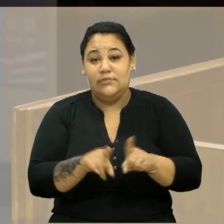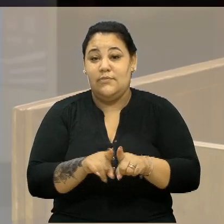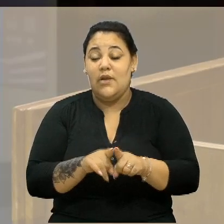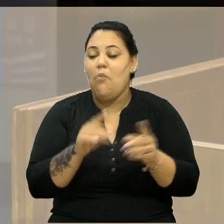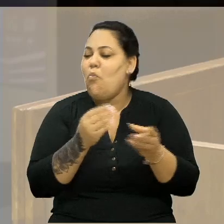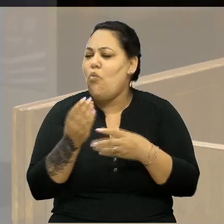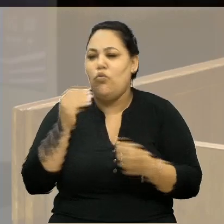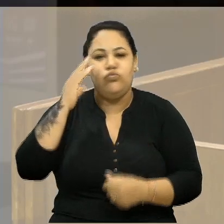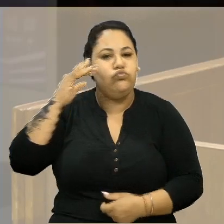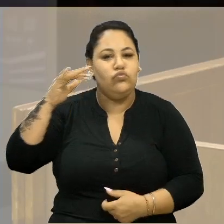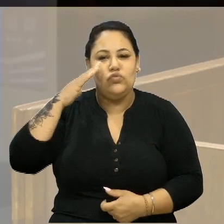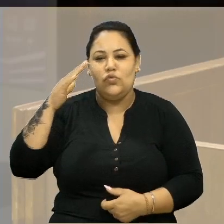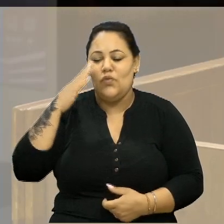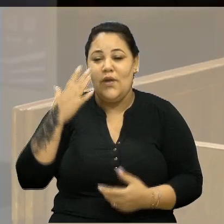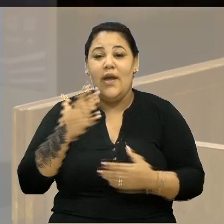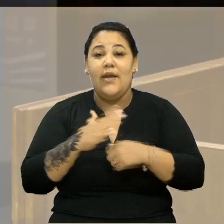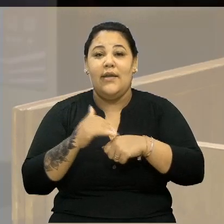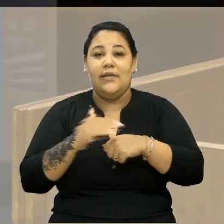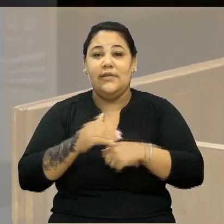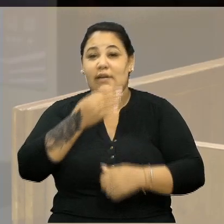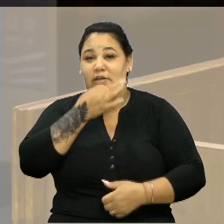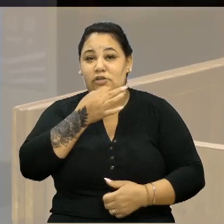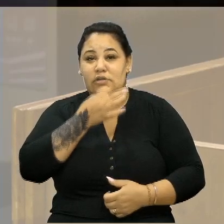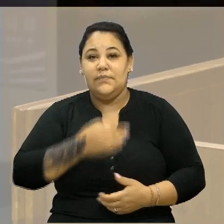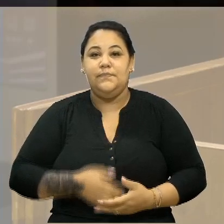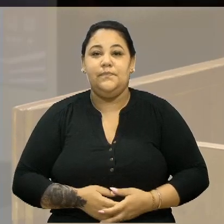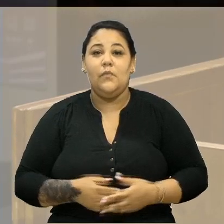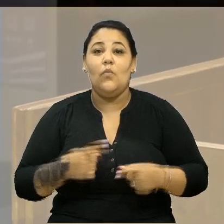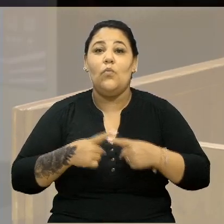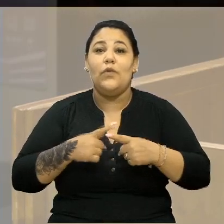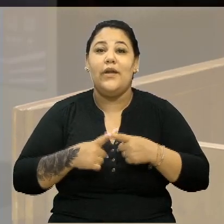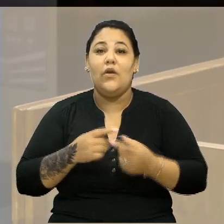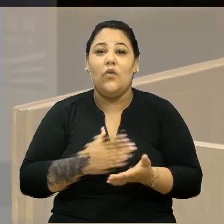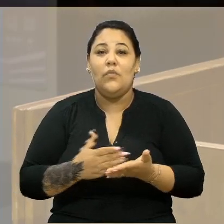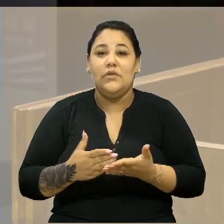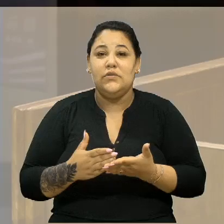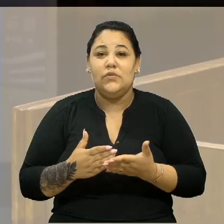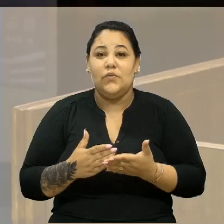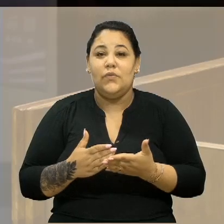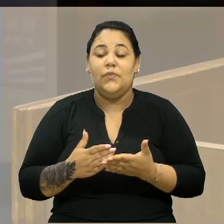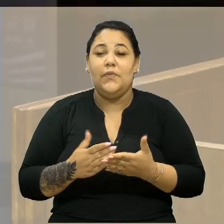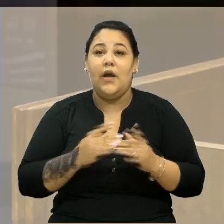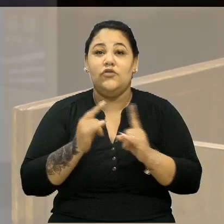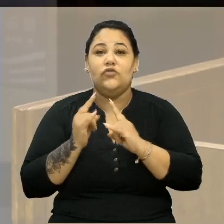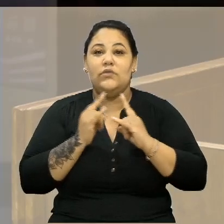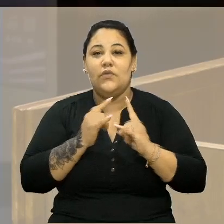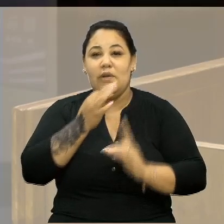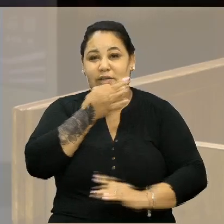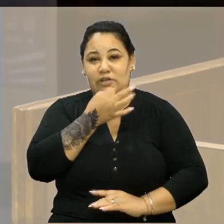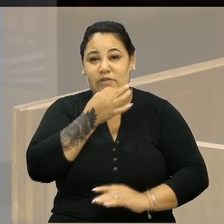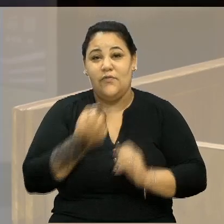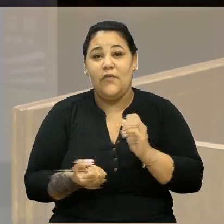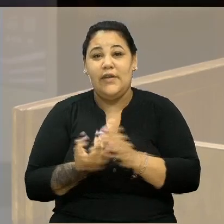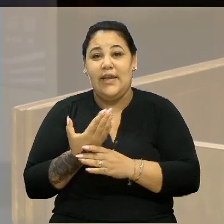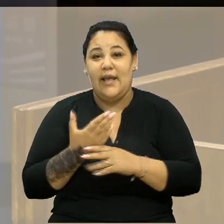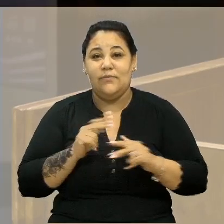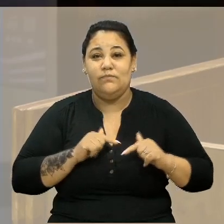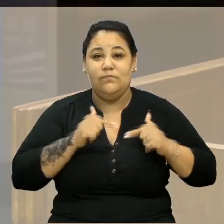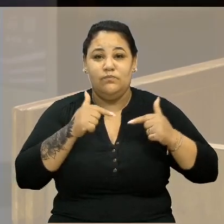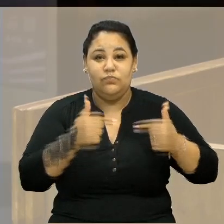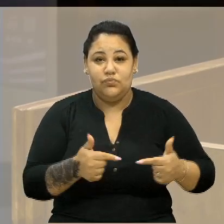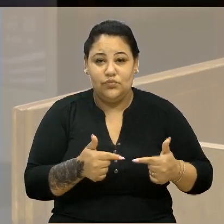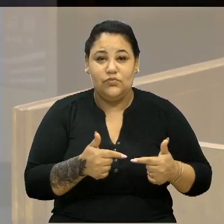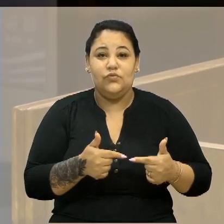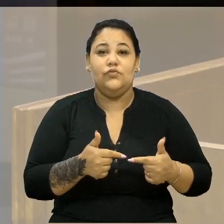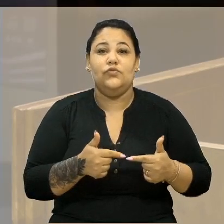sonhos em nossa querida cidade de Caxias do Sul, pois nascia a Fundação Caxias. criada pela iniciativa de um